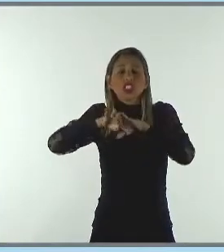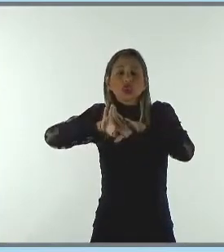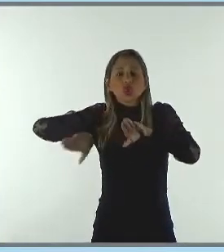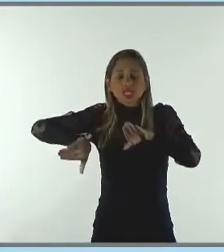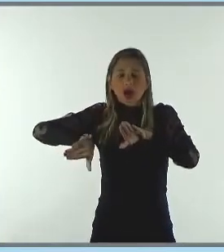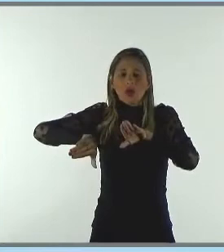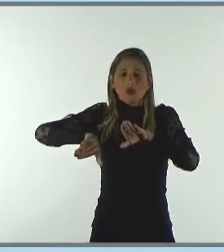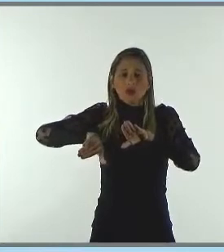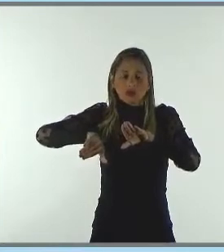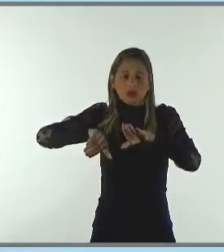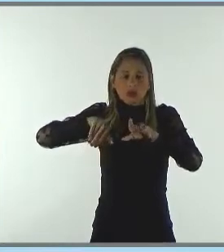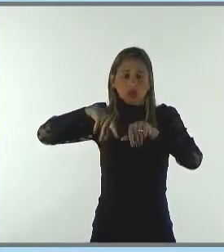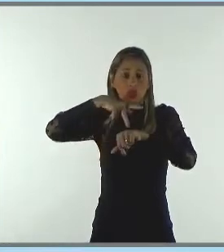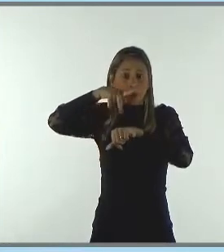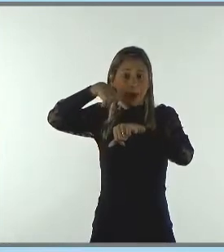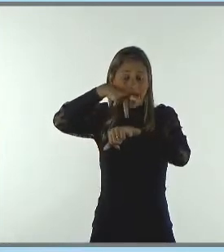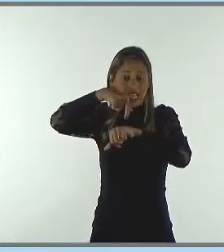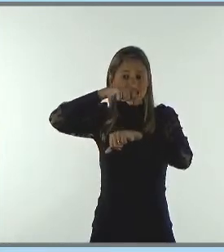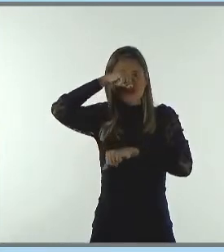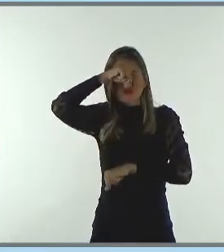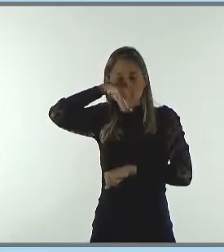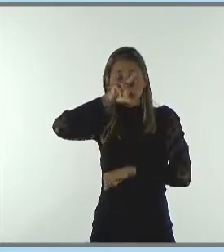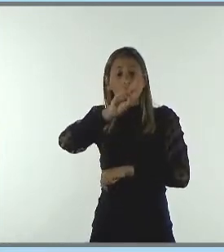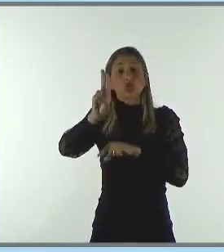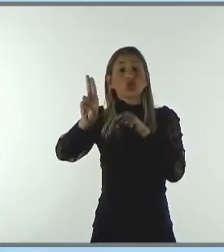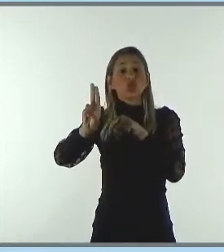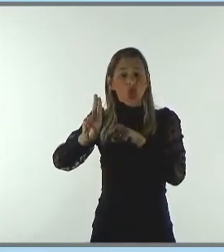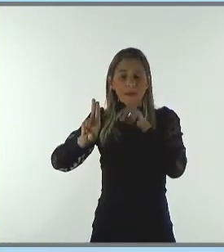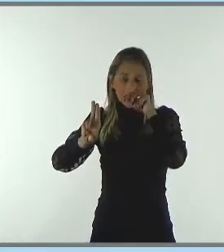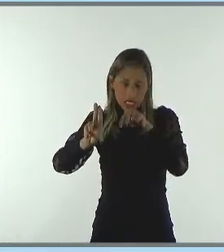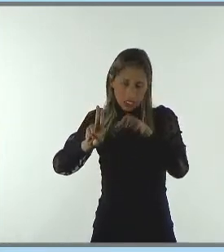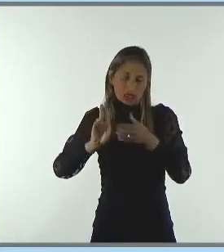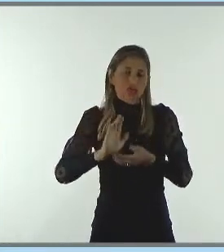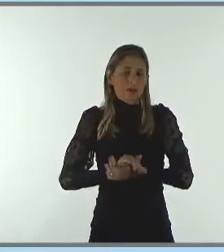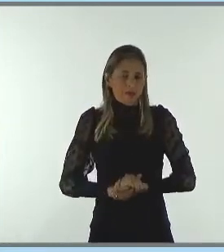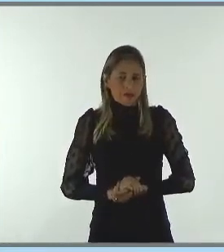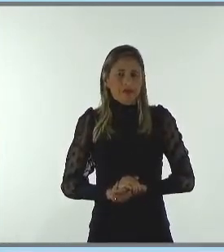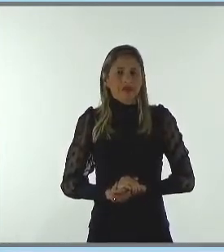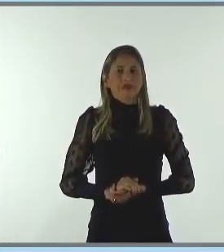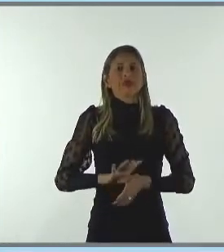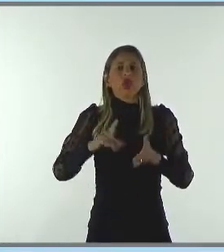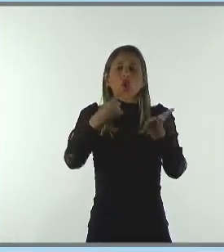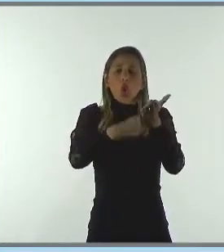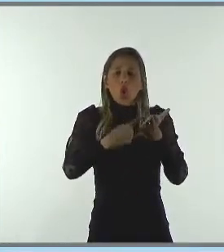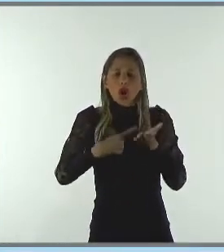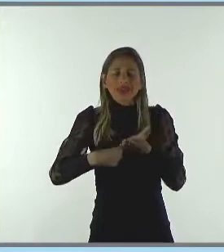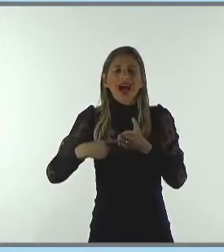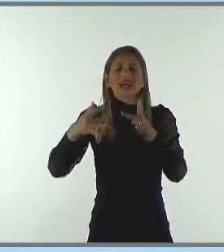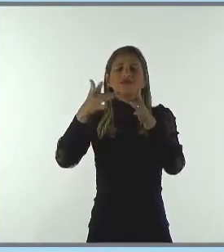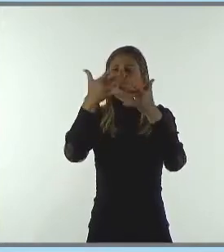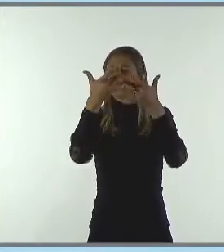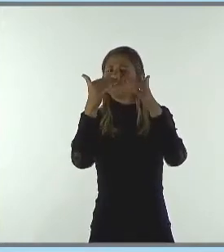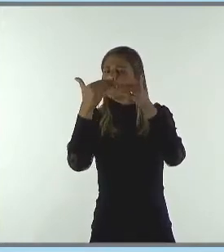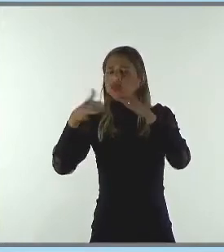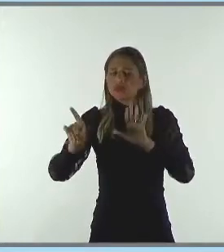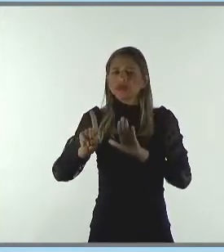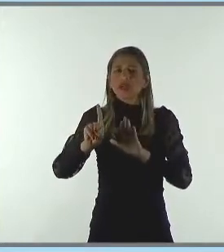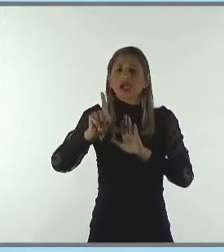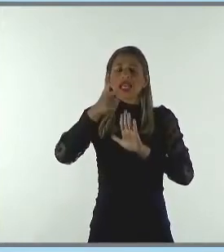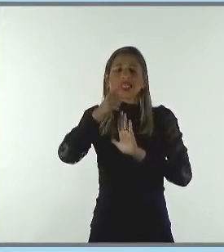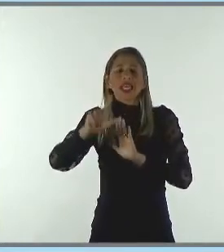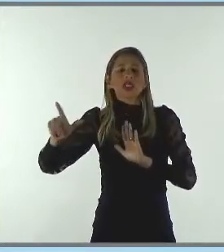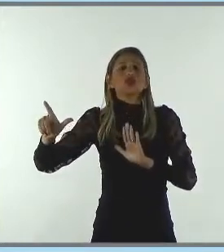sempre violentos. É um nome incontornável nesse sentido, para concordar, discordar, e a literatura é esse